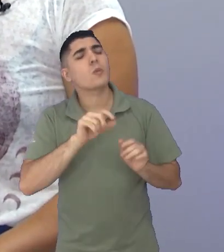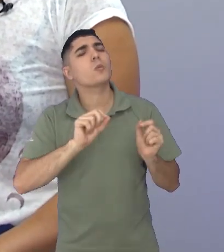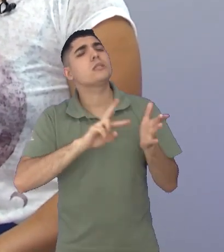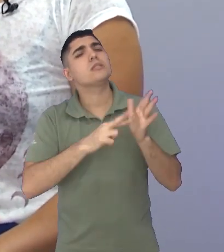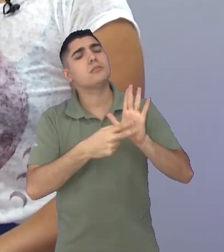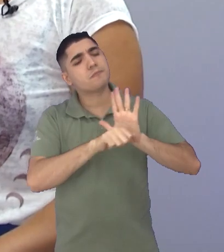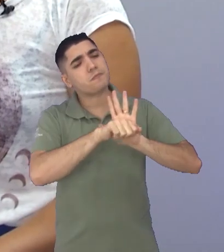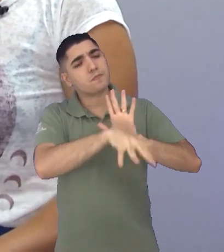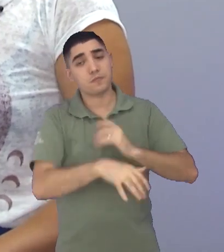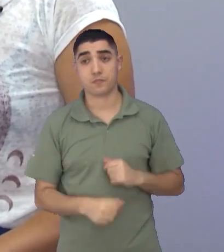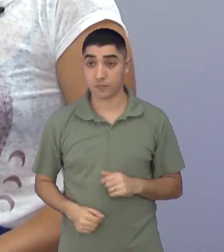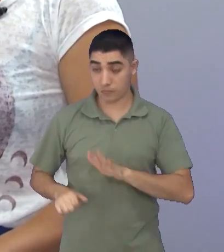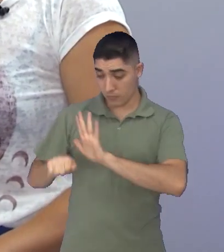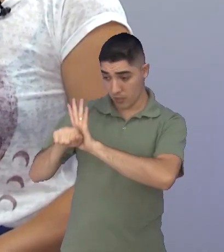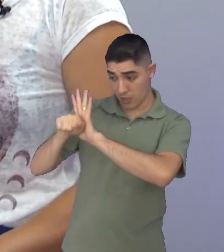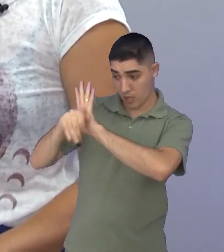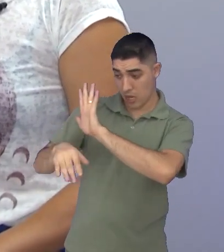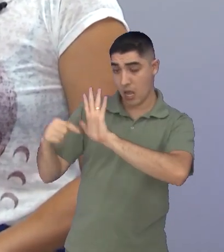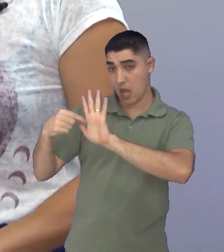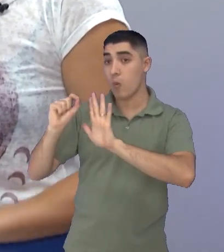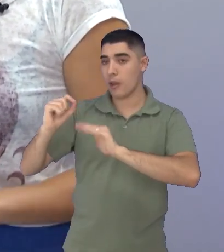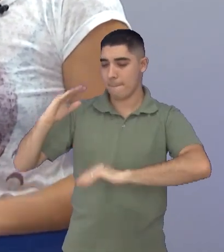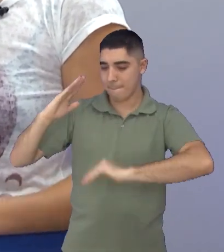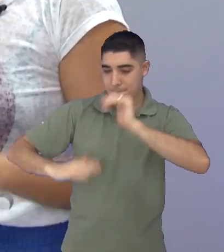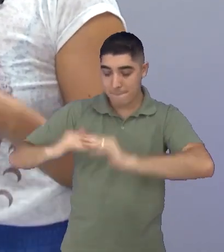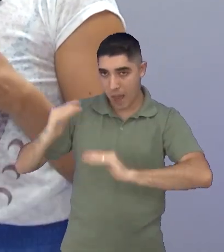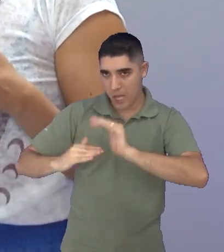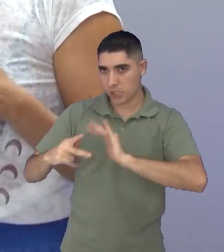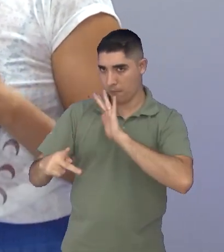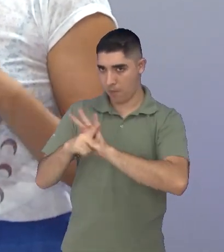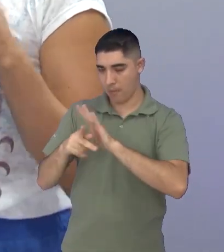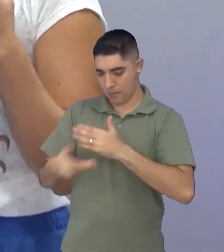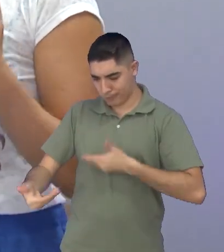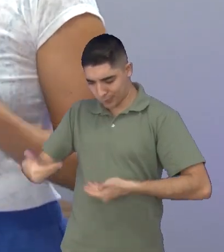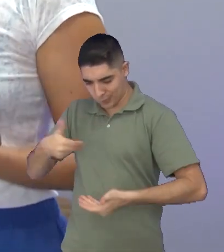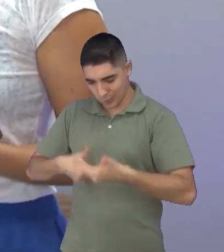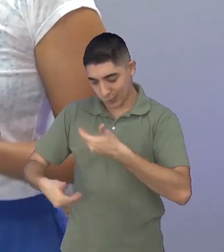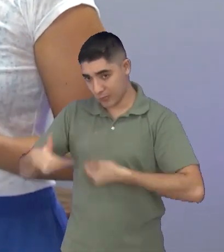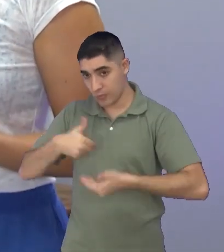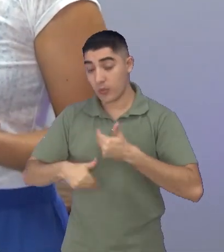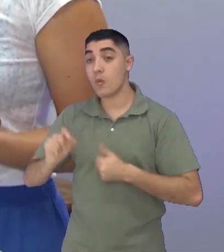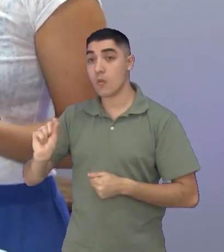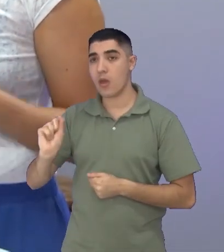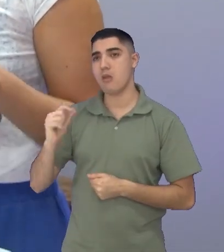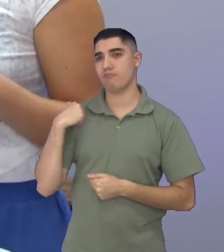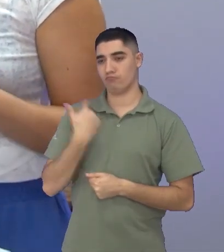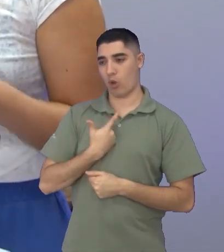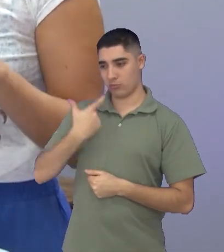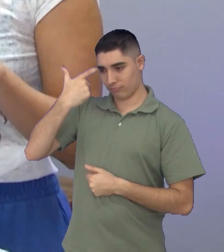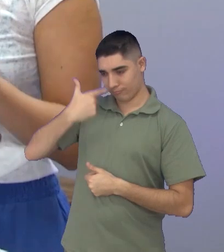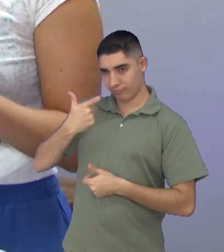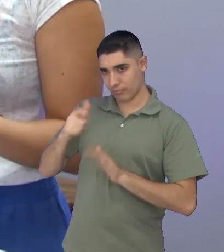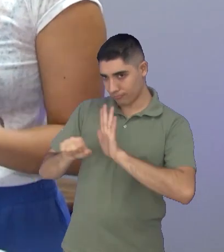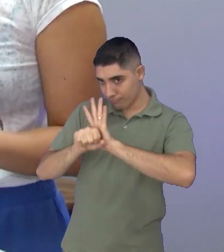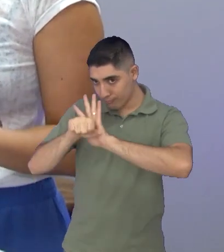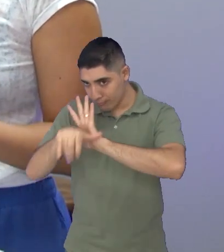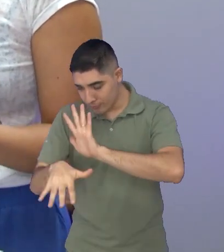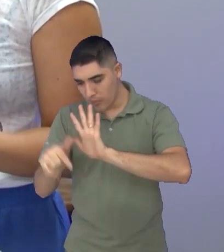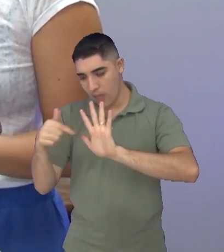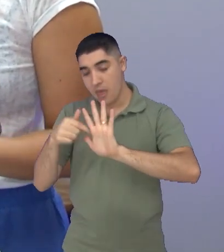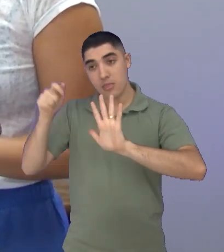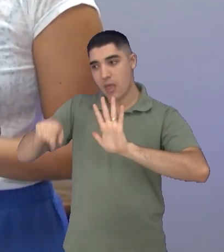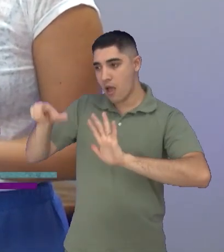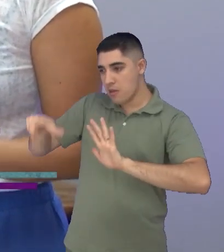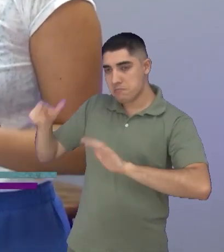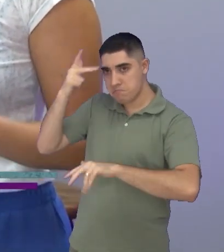O reiki é uma prática integrativa aonde você, através da canalização do reiki, você pode aplicar no paciente,